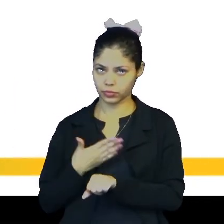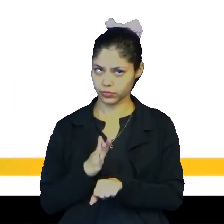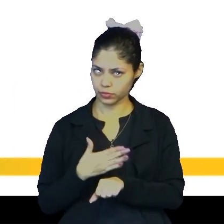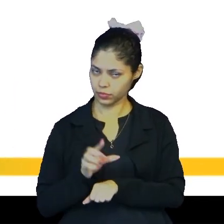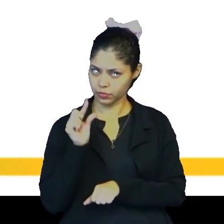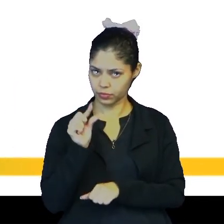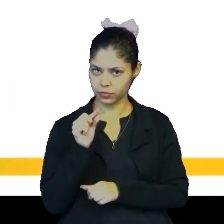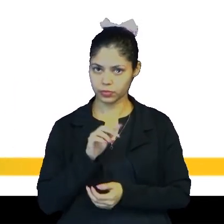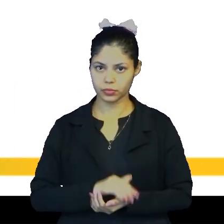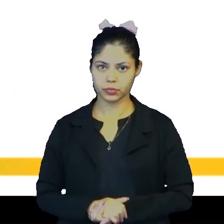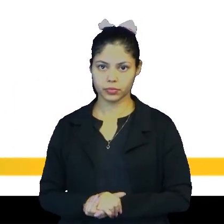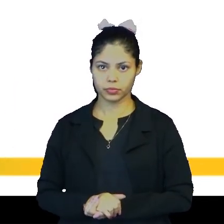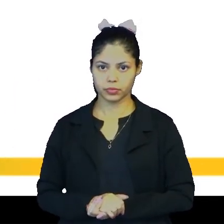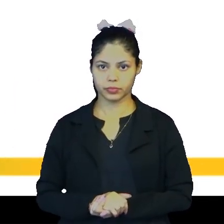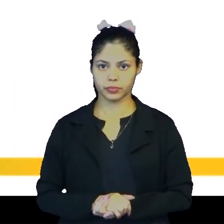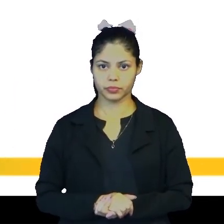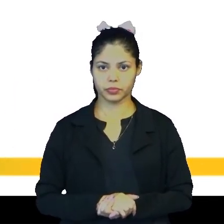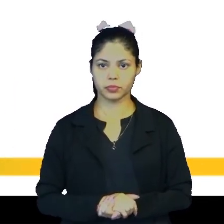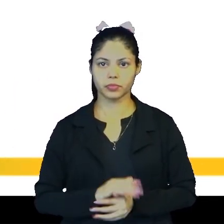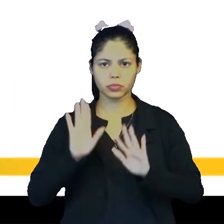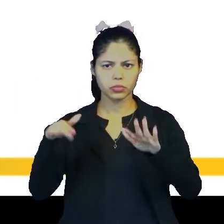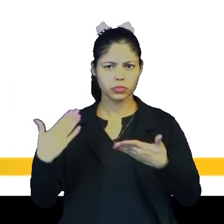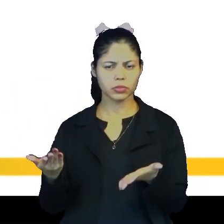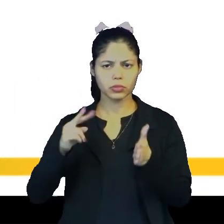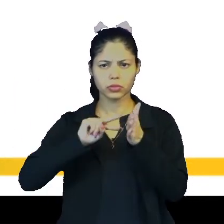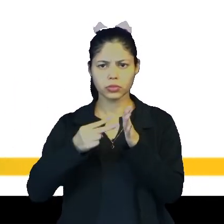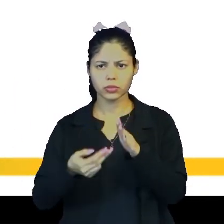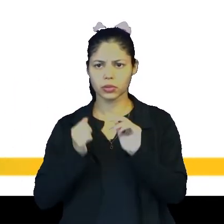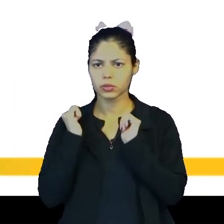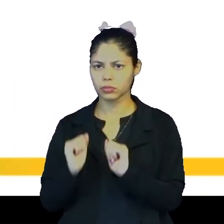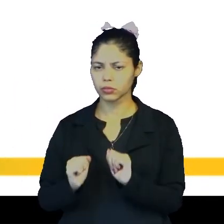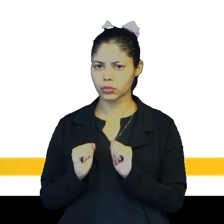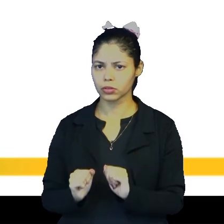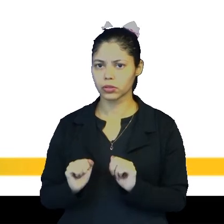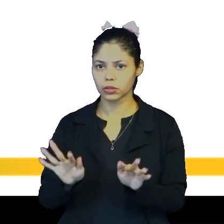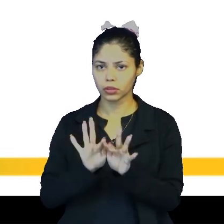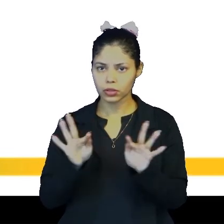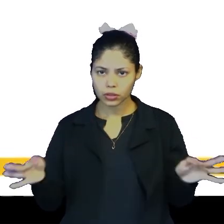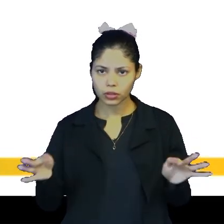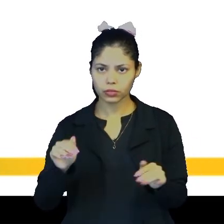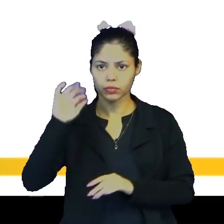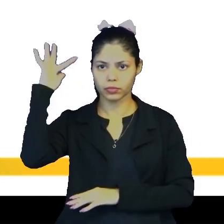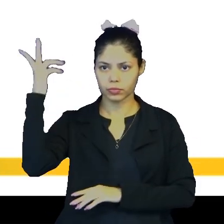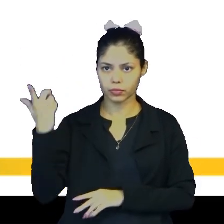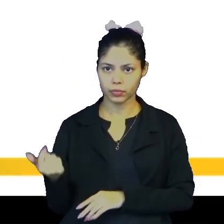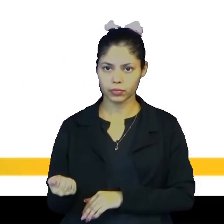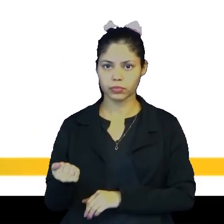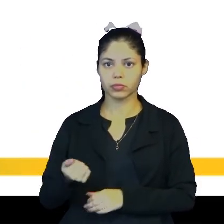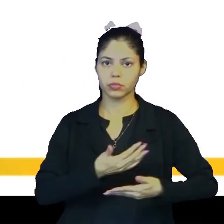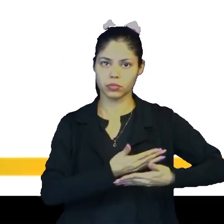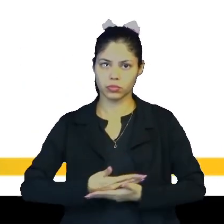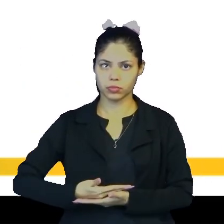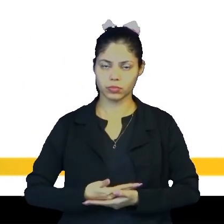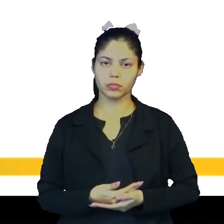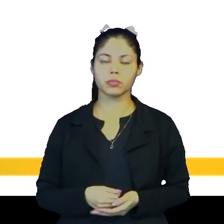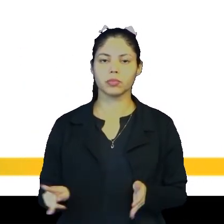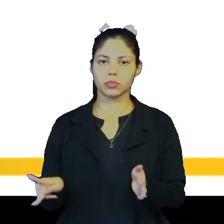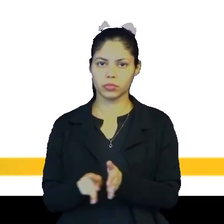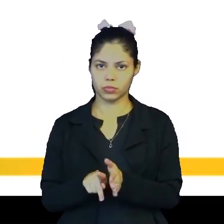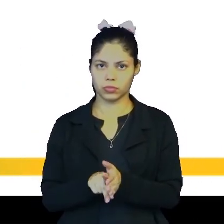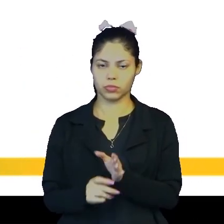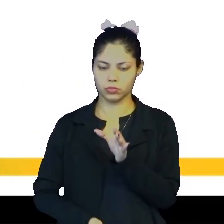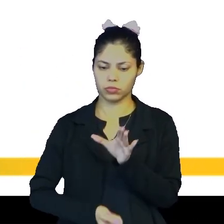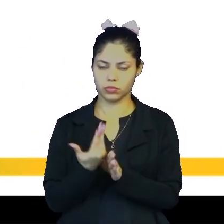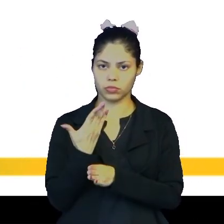Vamos agora fazer o exercício da nossa aula. Qual significado podemos atribuir à frase África, o berço